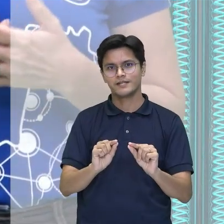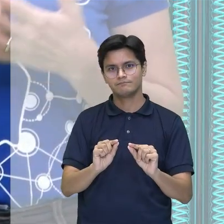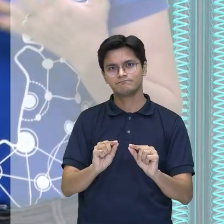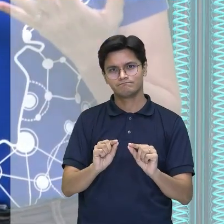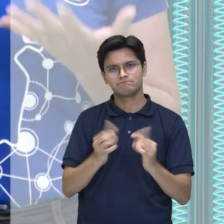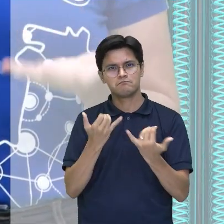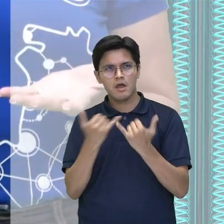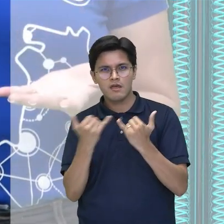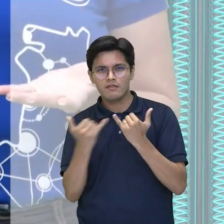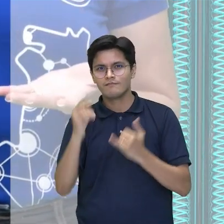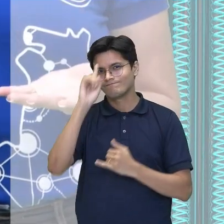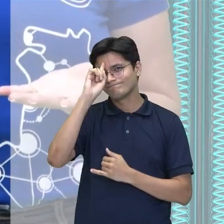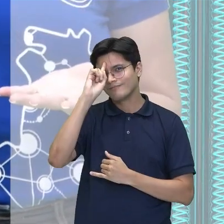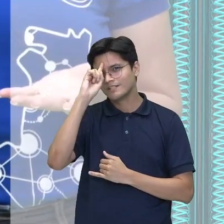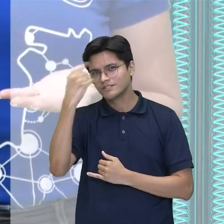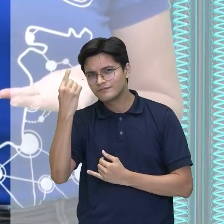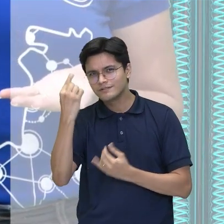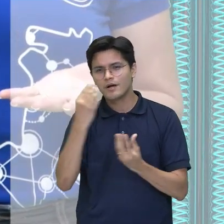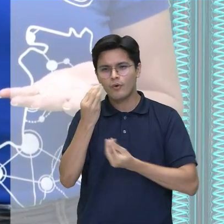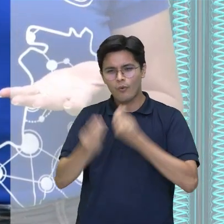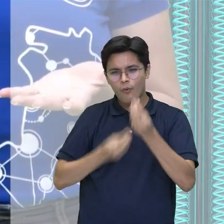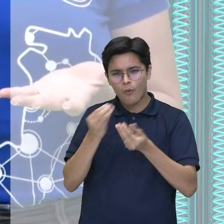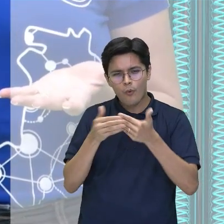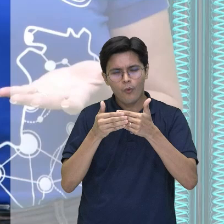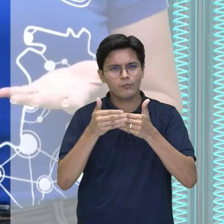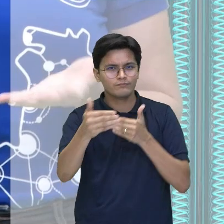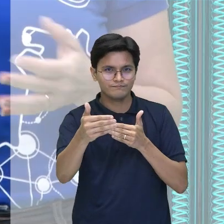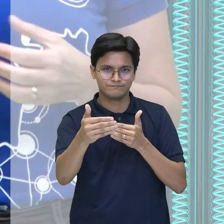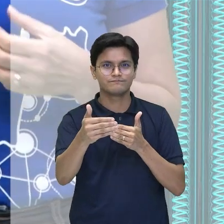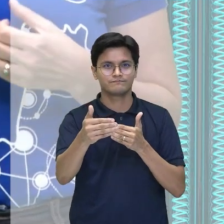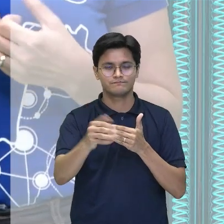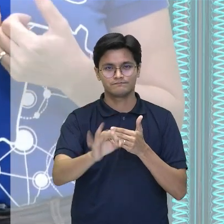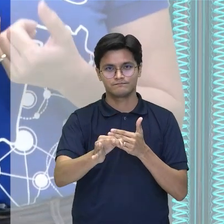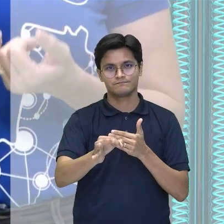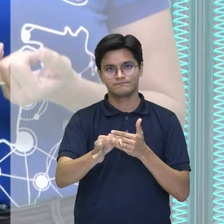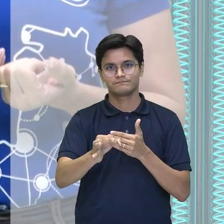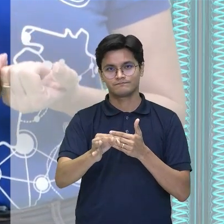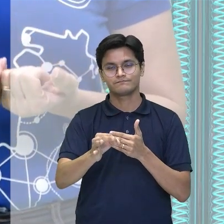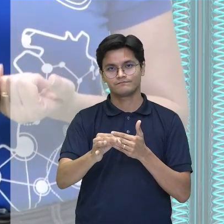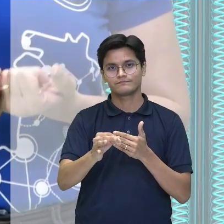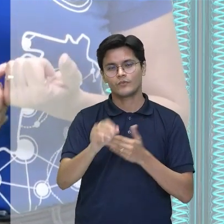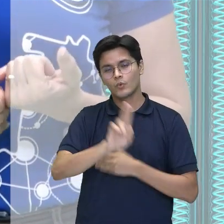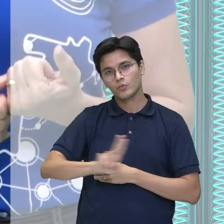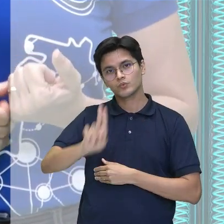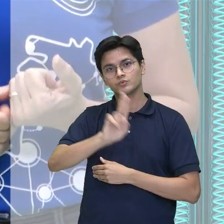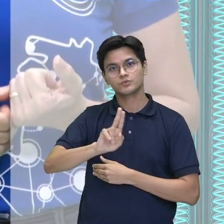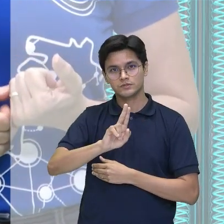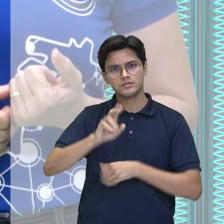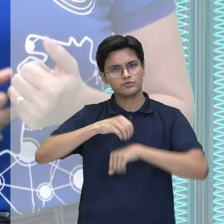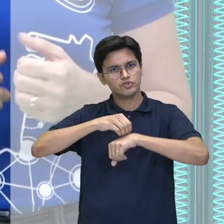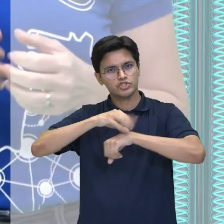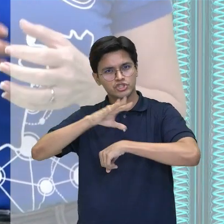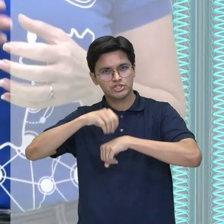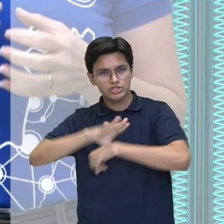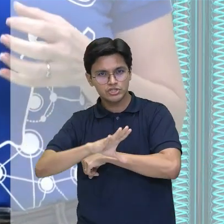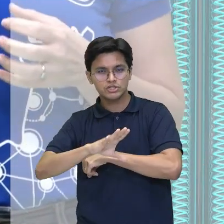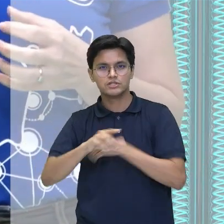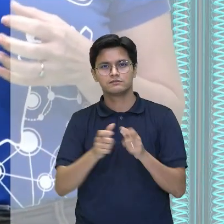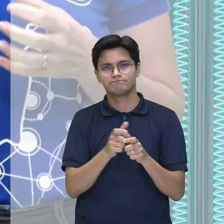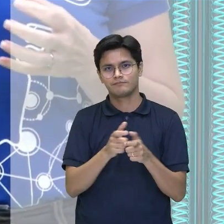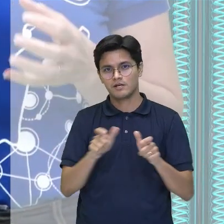o que está por vir, né? Algo está lá na frente, fazendo uso de dicas